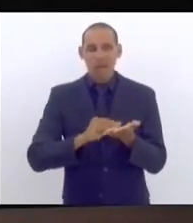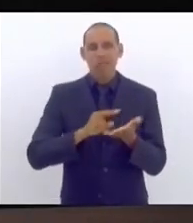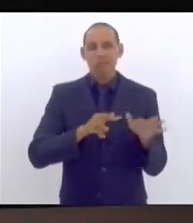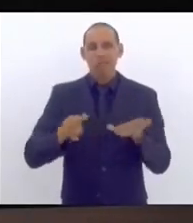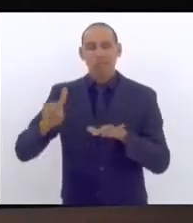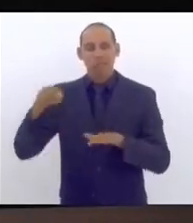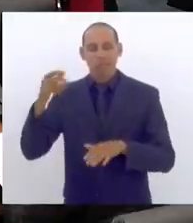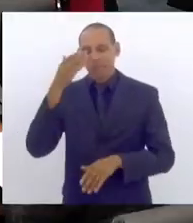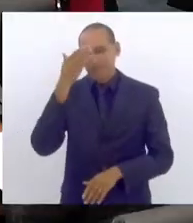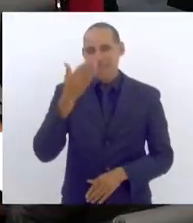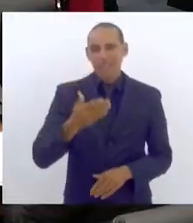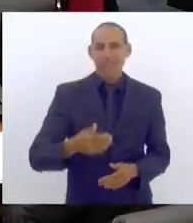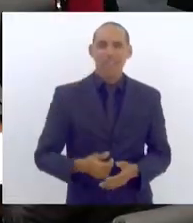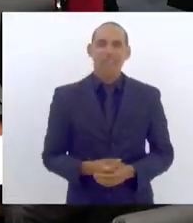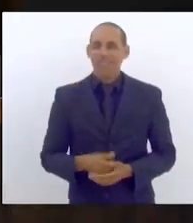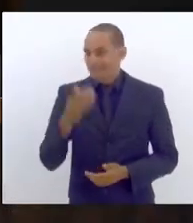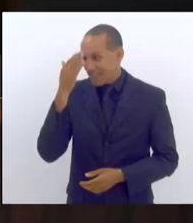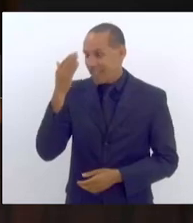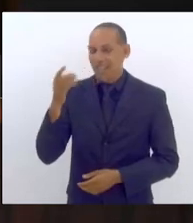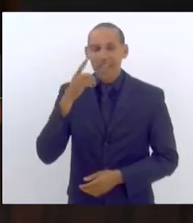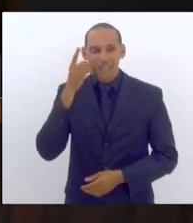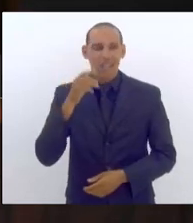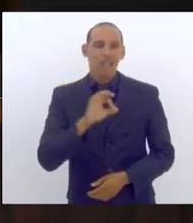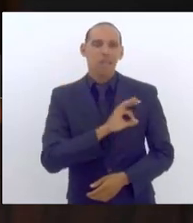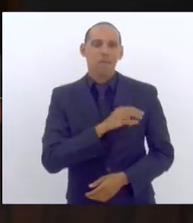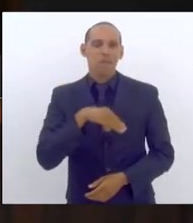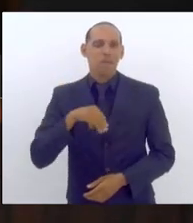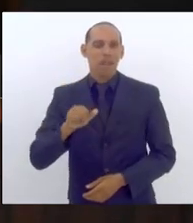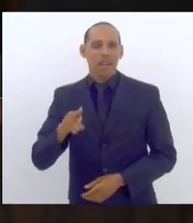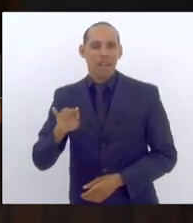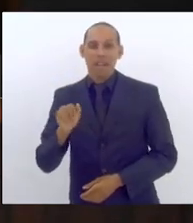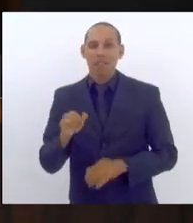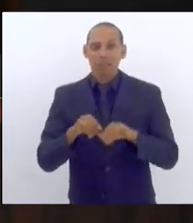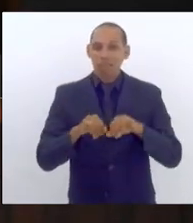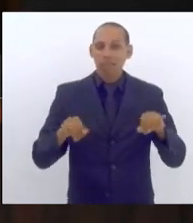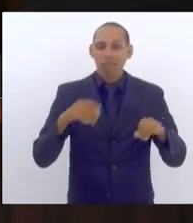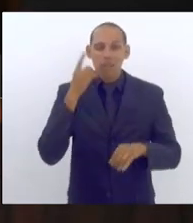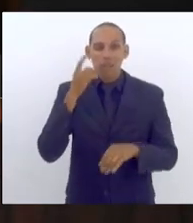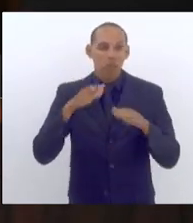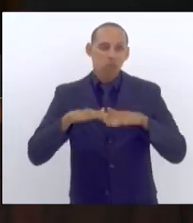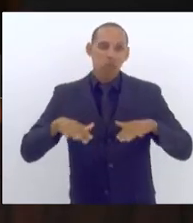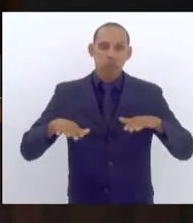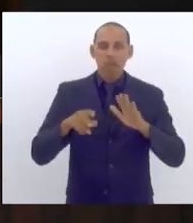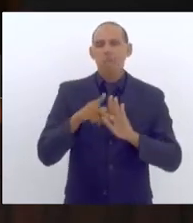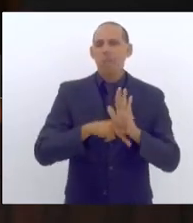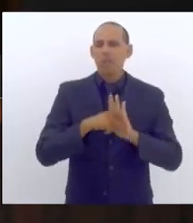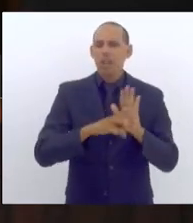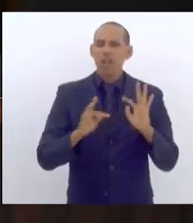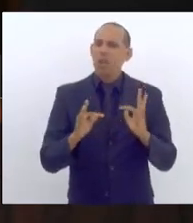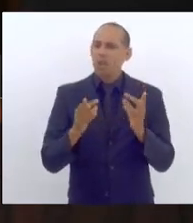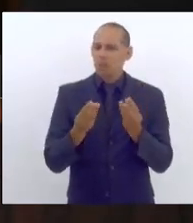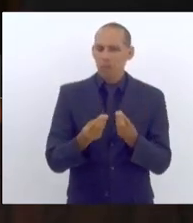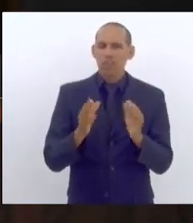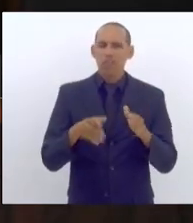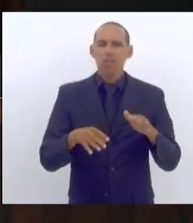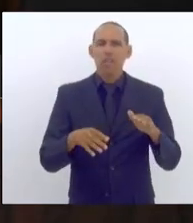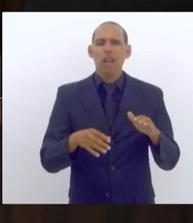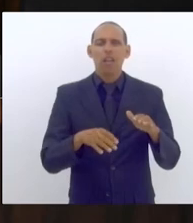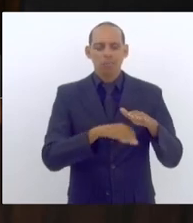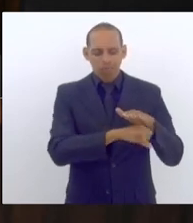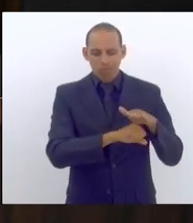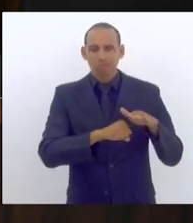vem. Muito obrigada. Obrigada, deputada Marta. Informar todos os deputados que os projetos todos já estão sendo